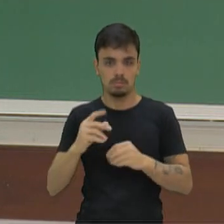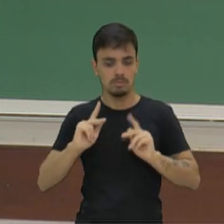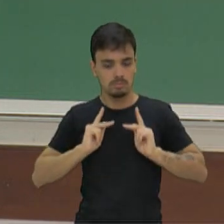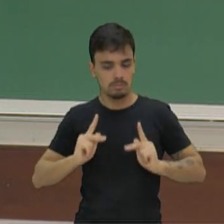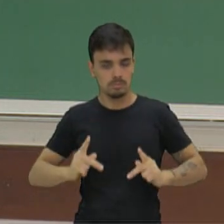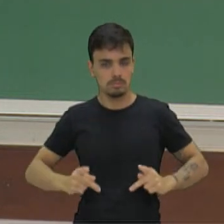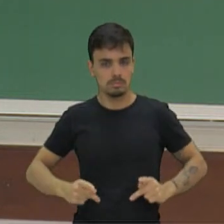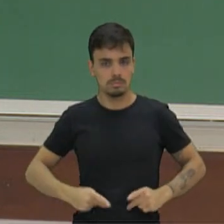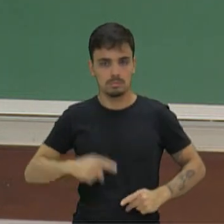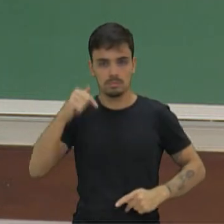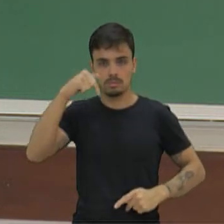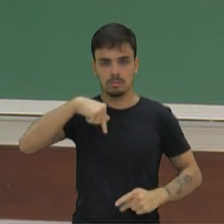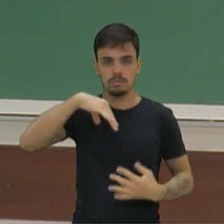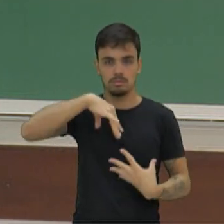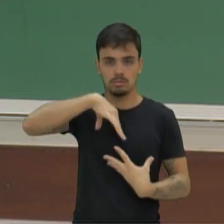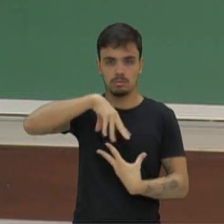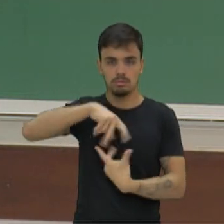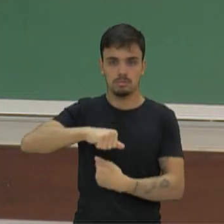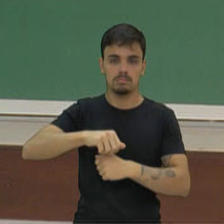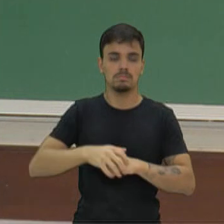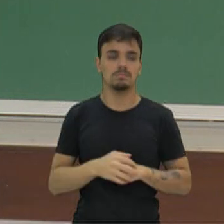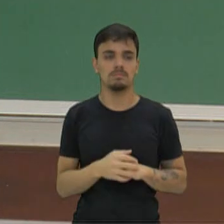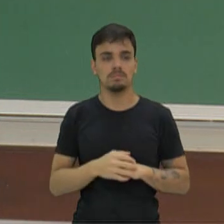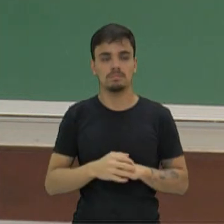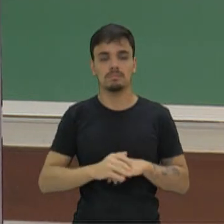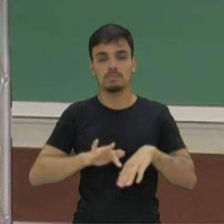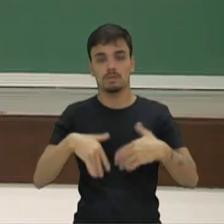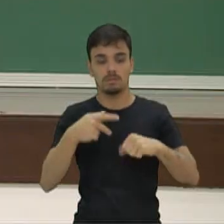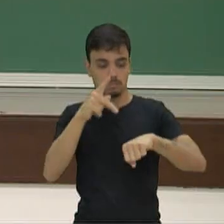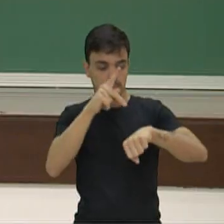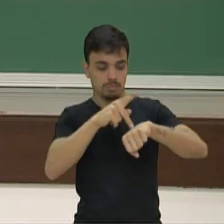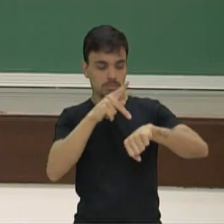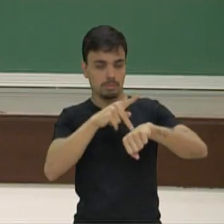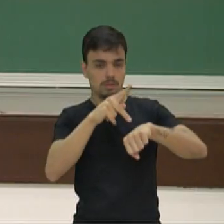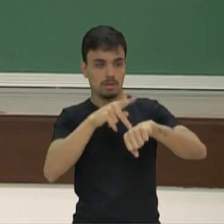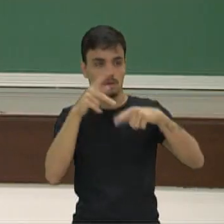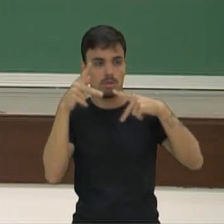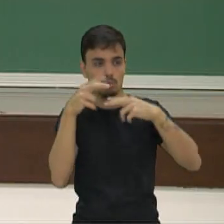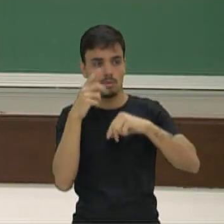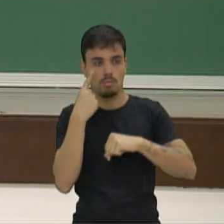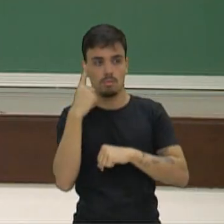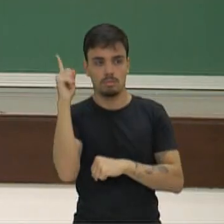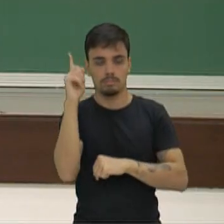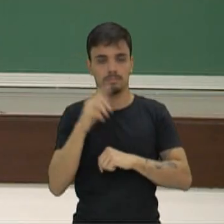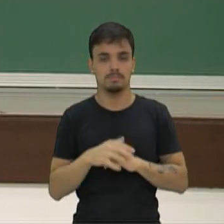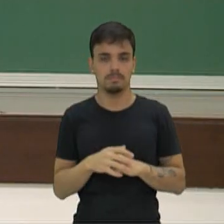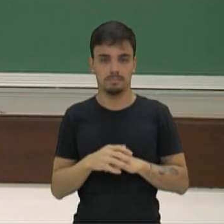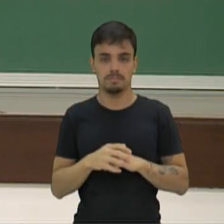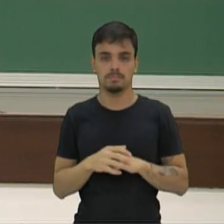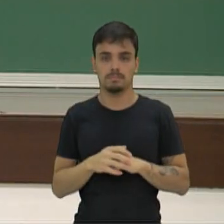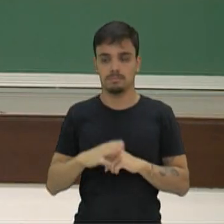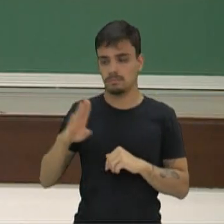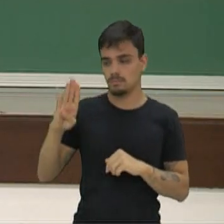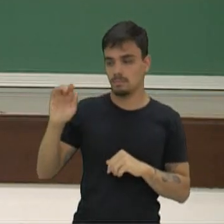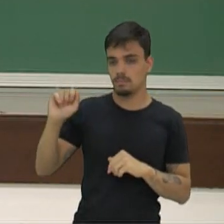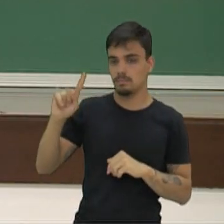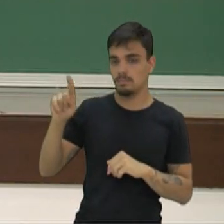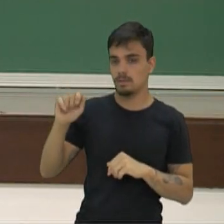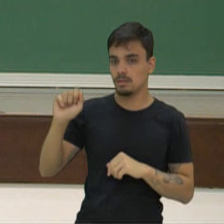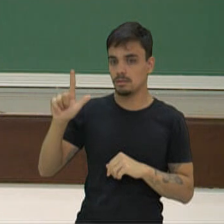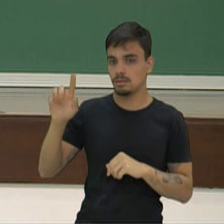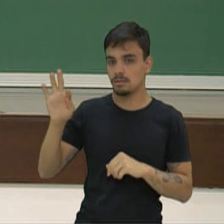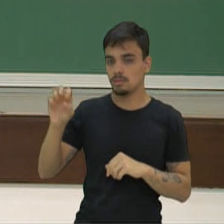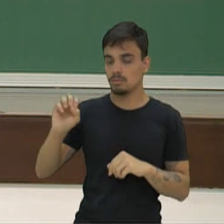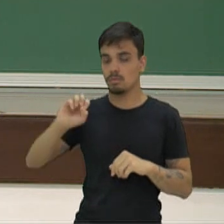humana neste planeta. Então, rochas como essas que eu dei o exemplo aqui, seja do basalto,